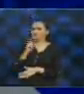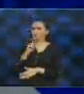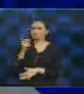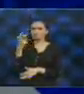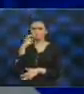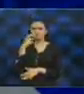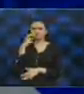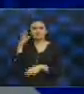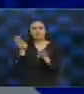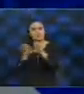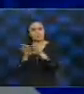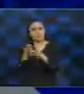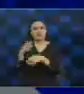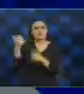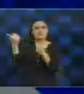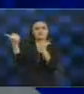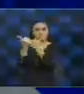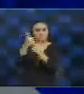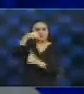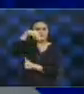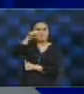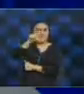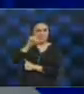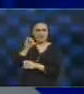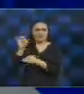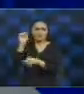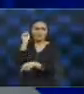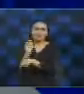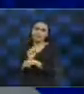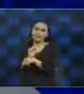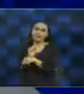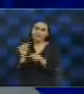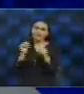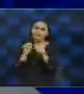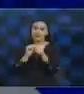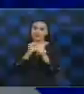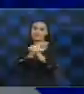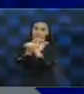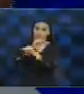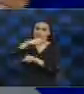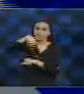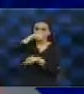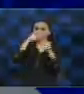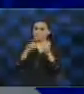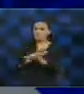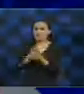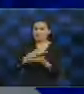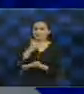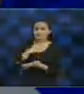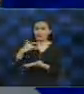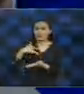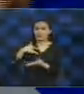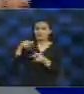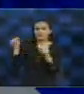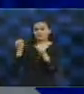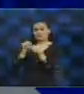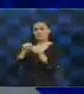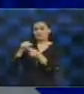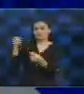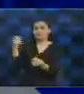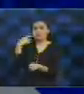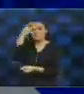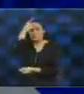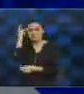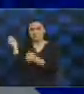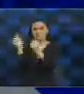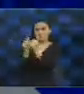governador José Melo. Está paralisado, que não consegue resolver a segurança, porque perde tempo na saúde, quem ganha com isso é o Mohamed e quem se acumplicia